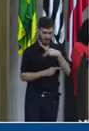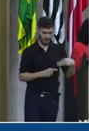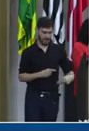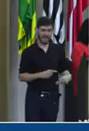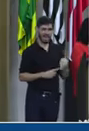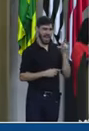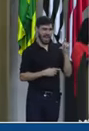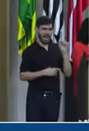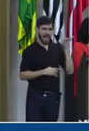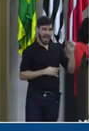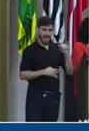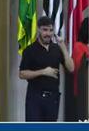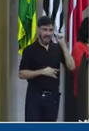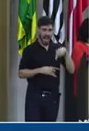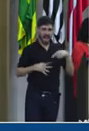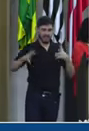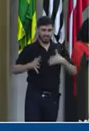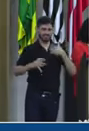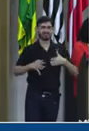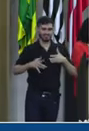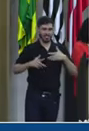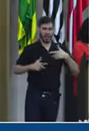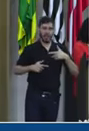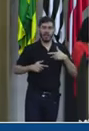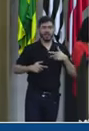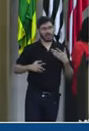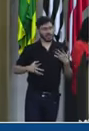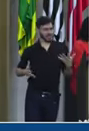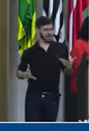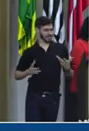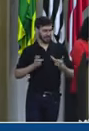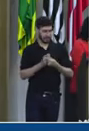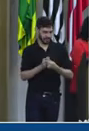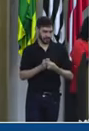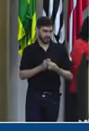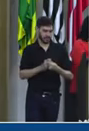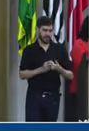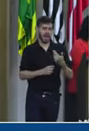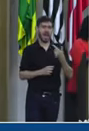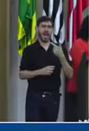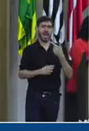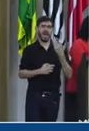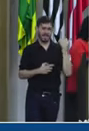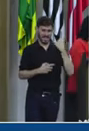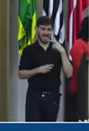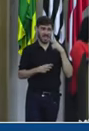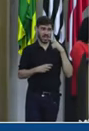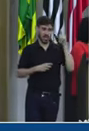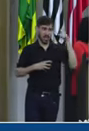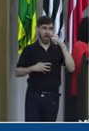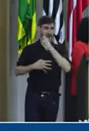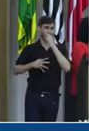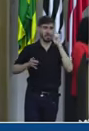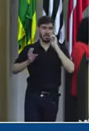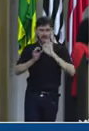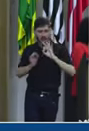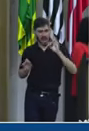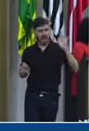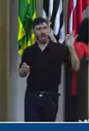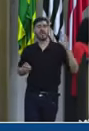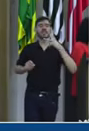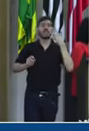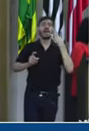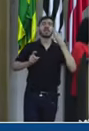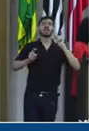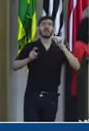e Leda com um mandato extraordinário. Nós estávamos no interior do Amapá falando sobre mulheres que queriam se